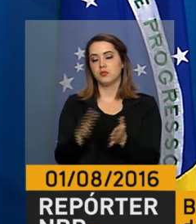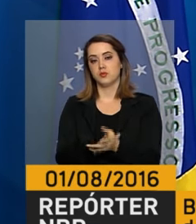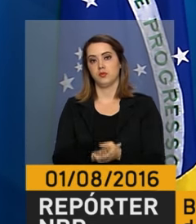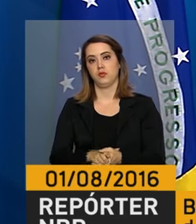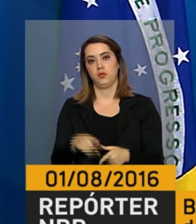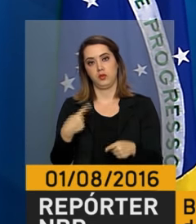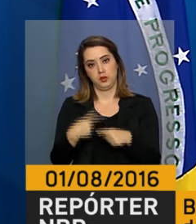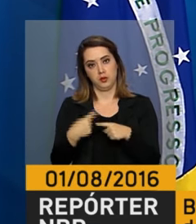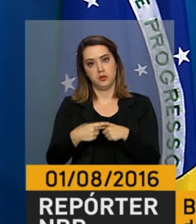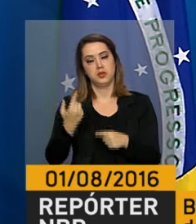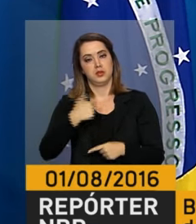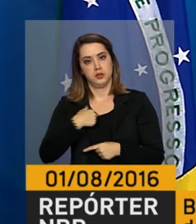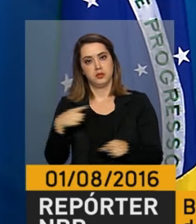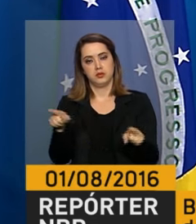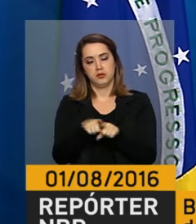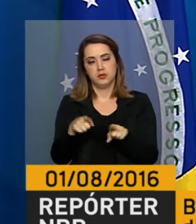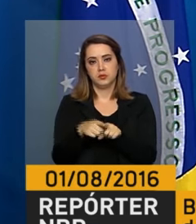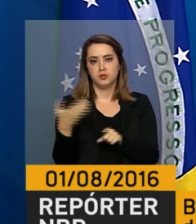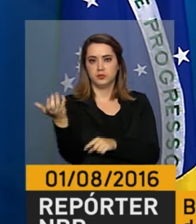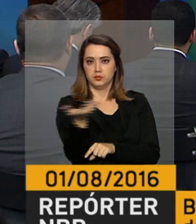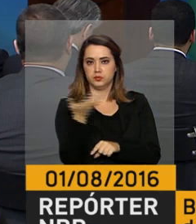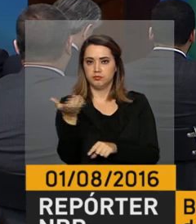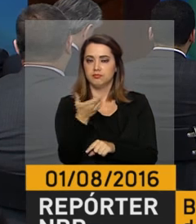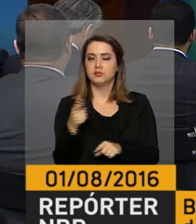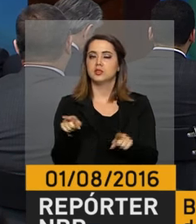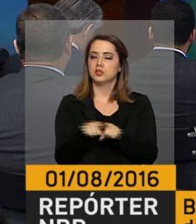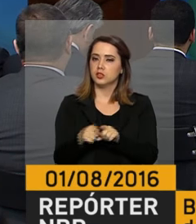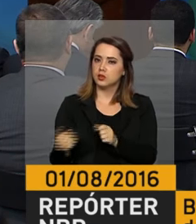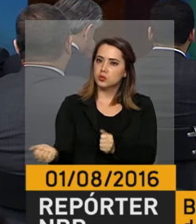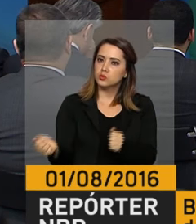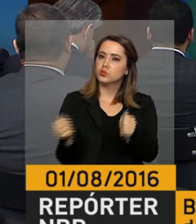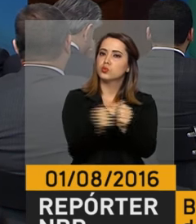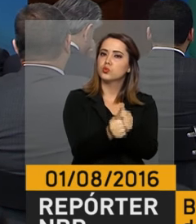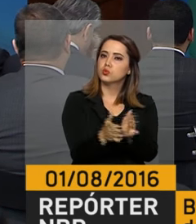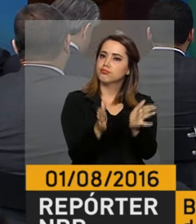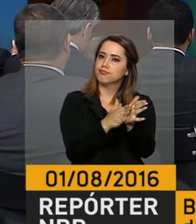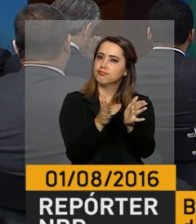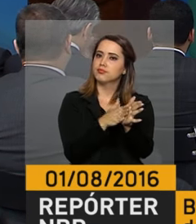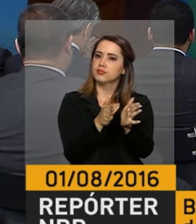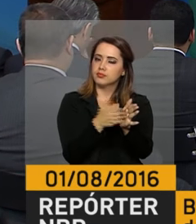que eu também quero me incorporar a esse aplauso, dizer que